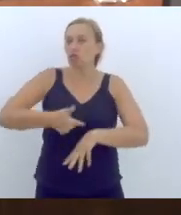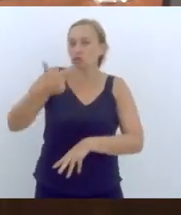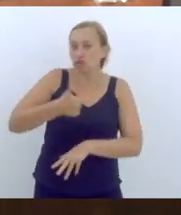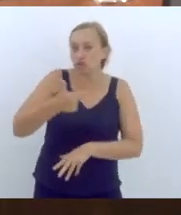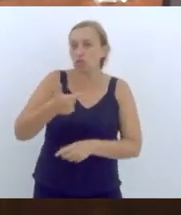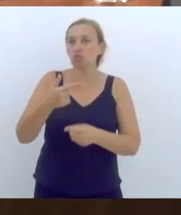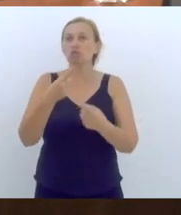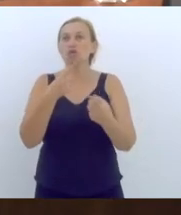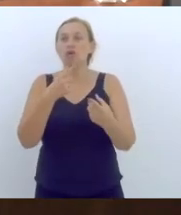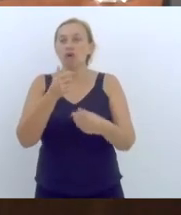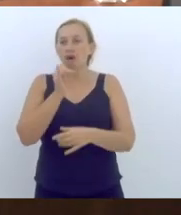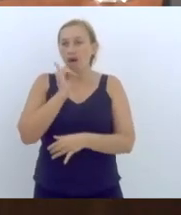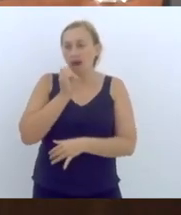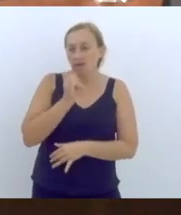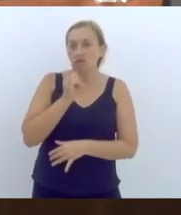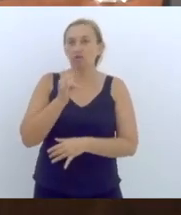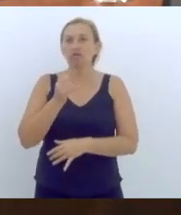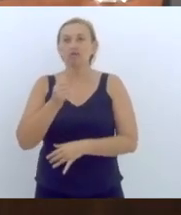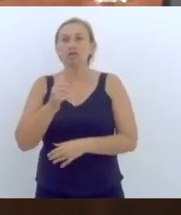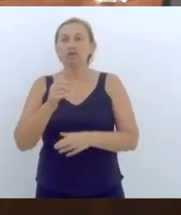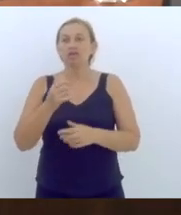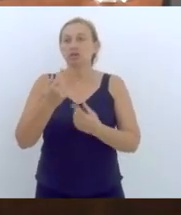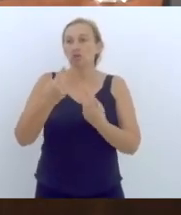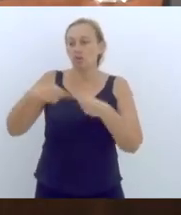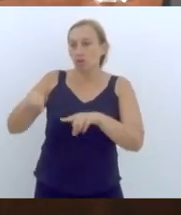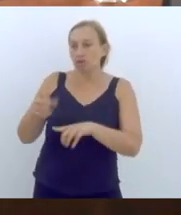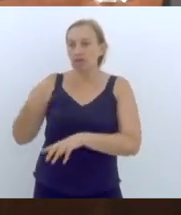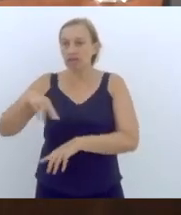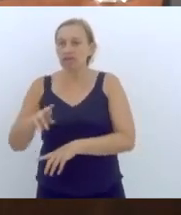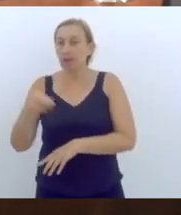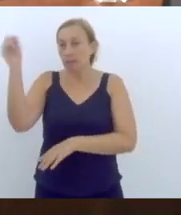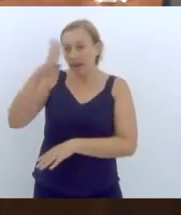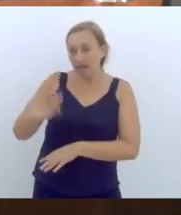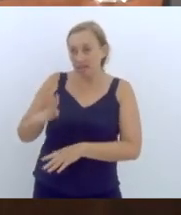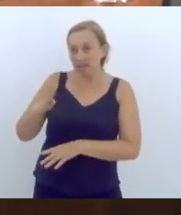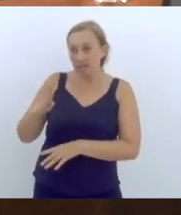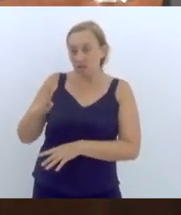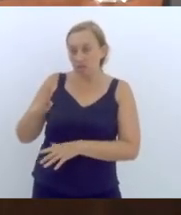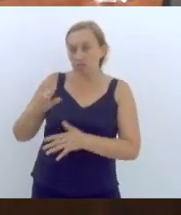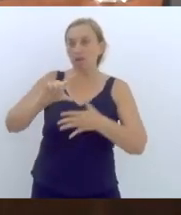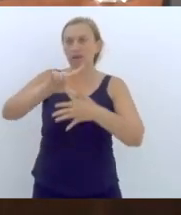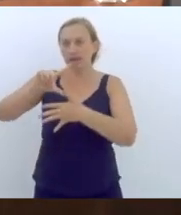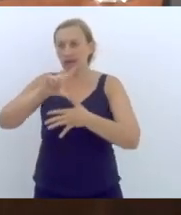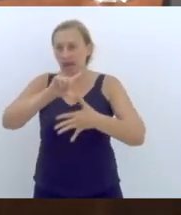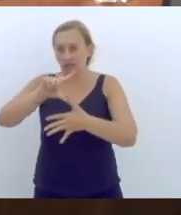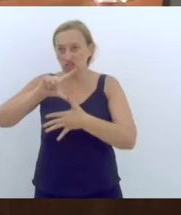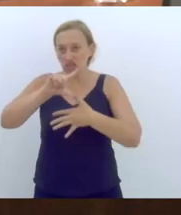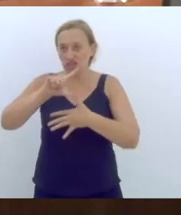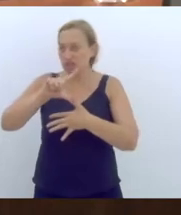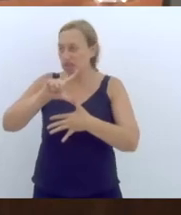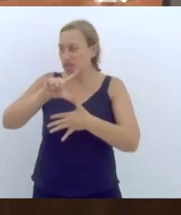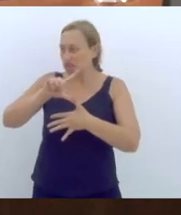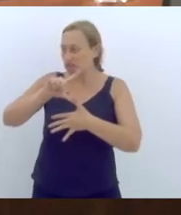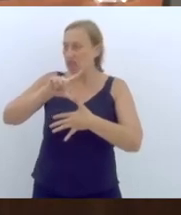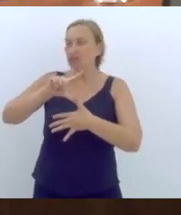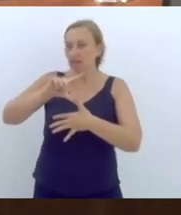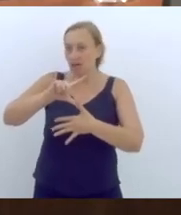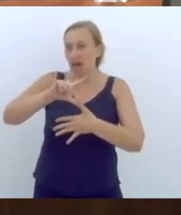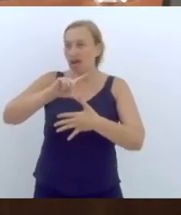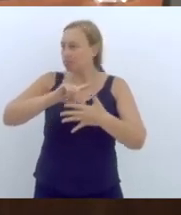sobre intolerância religiosa, Brasil, América Latina e Caribe, organizado pelo Centro de Articulação de